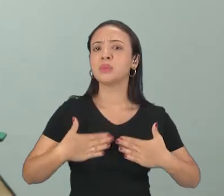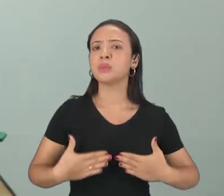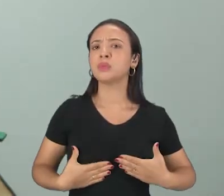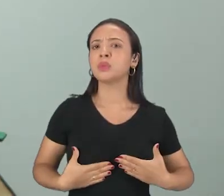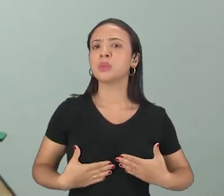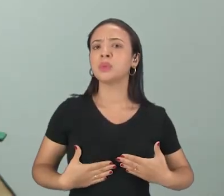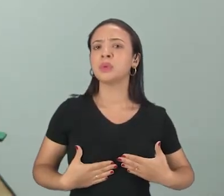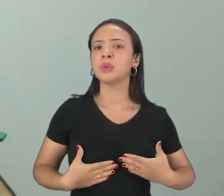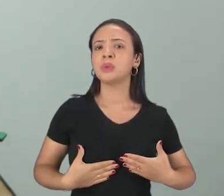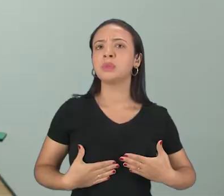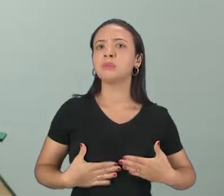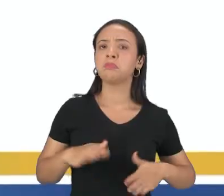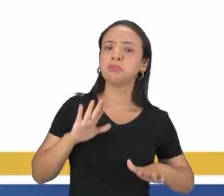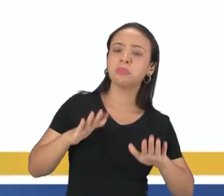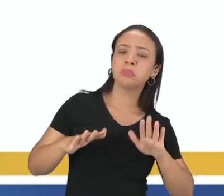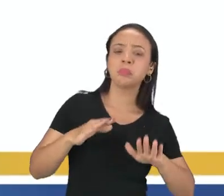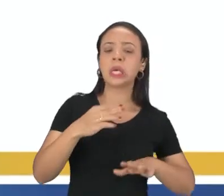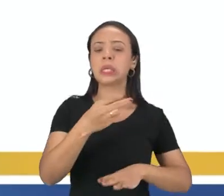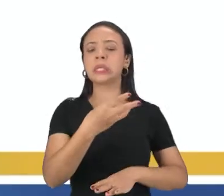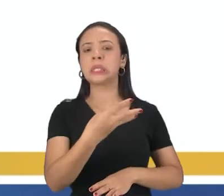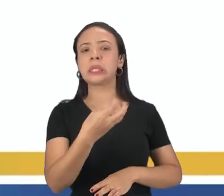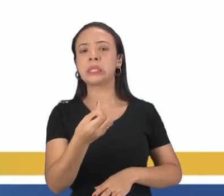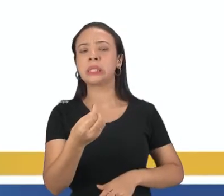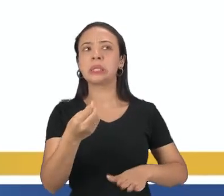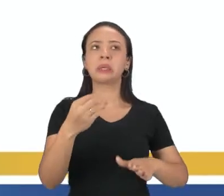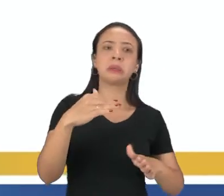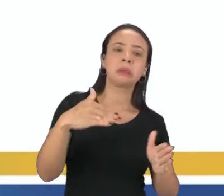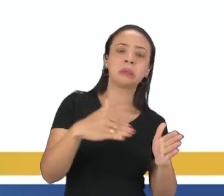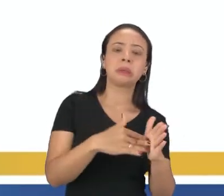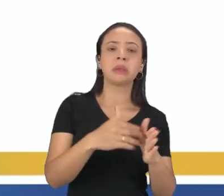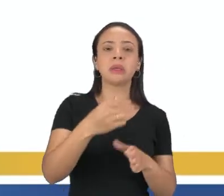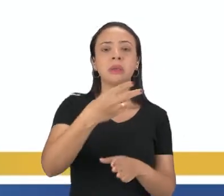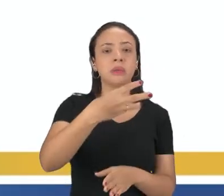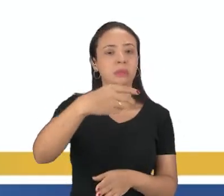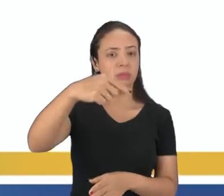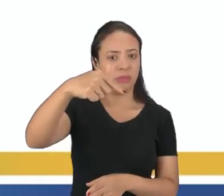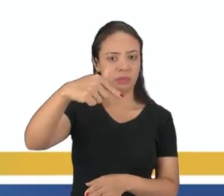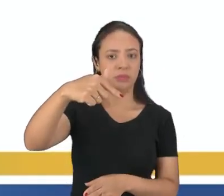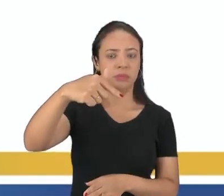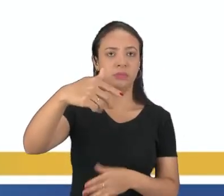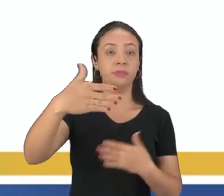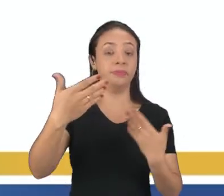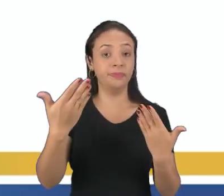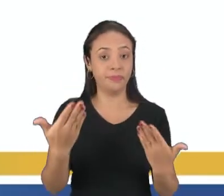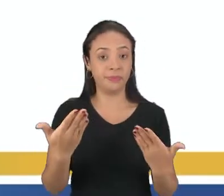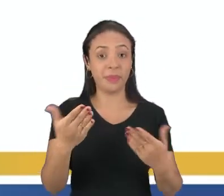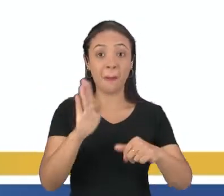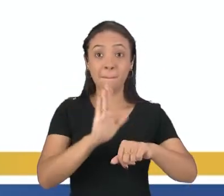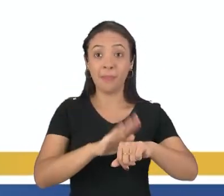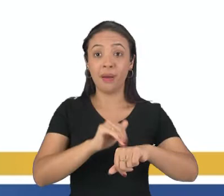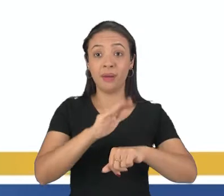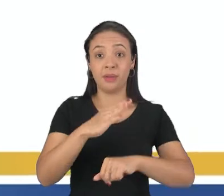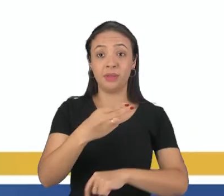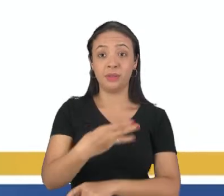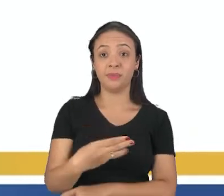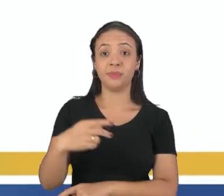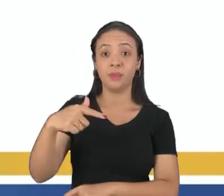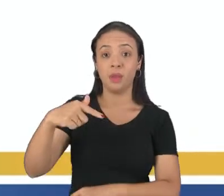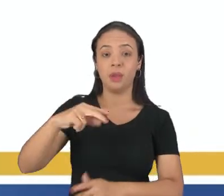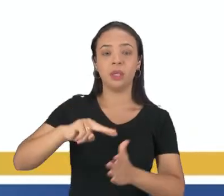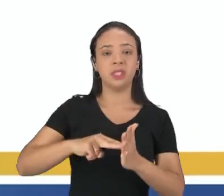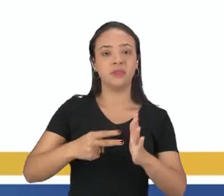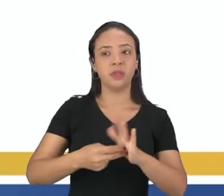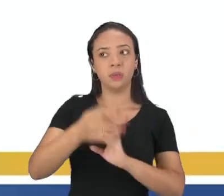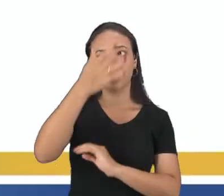corpo. Está entre 36 a 37 graus Celsius. Acima disso, nós dizemos que a pessoa